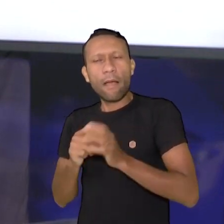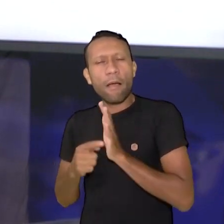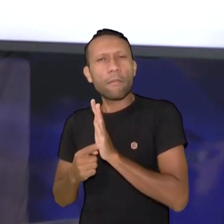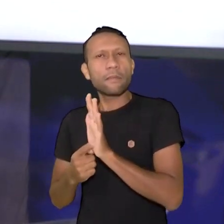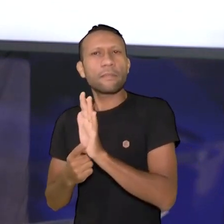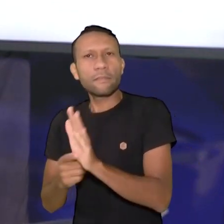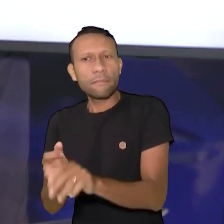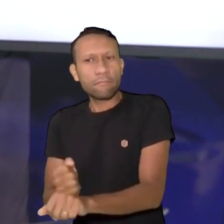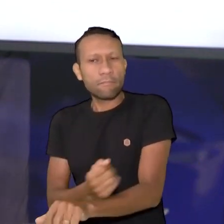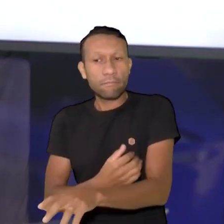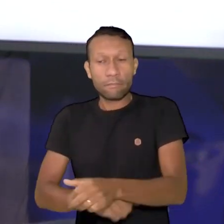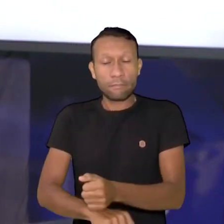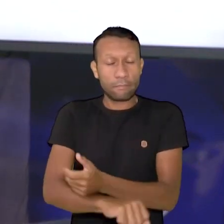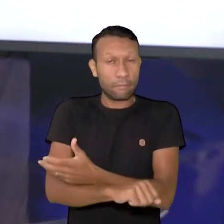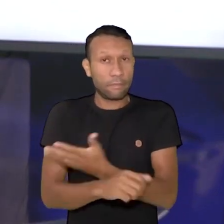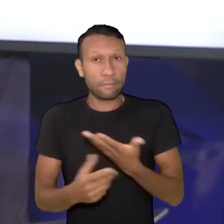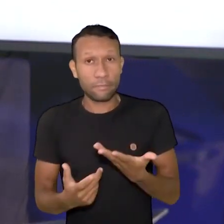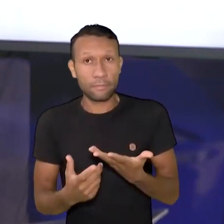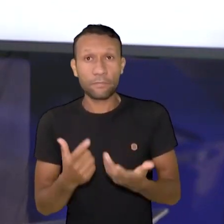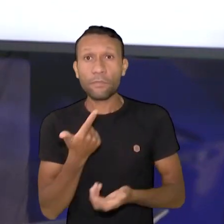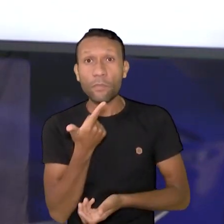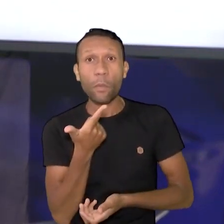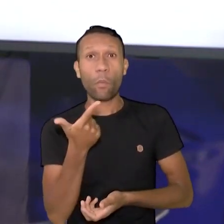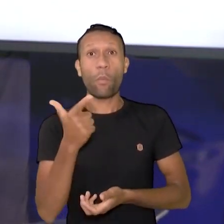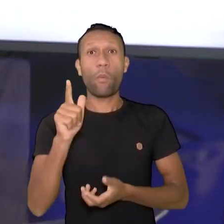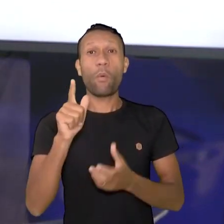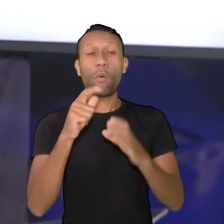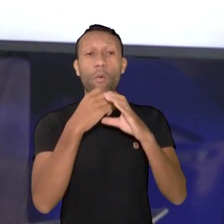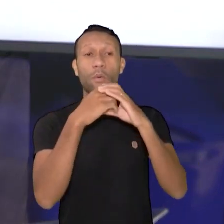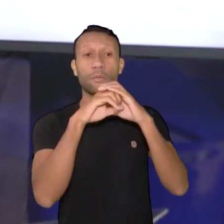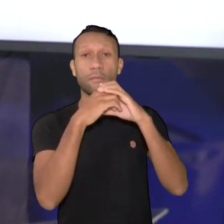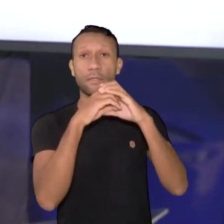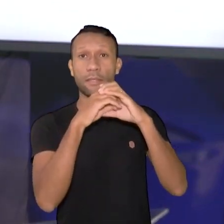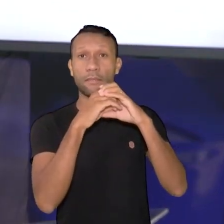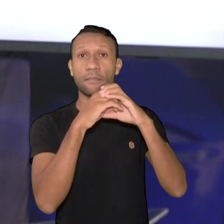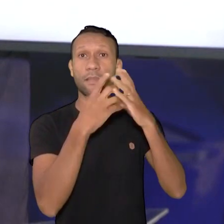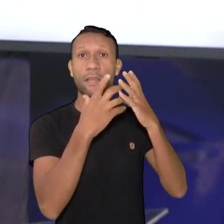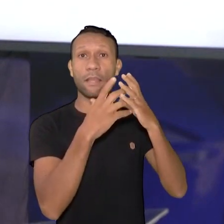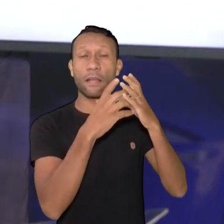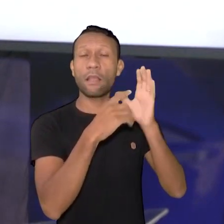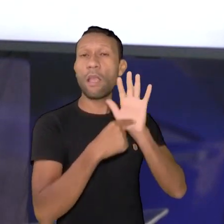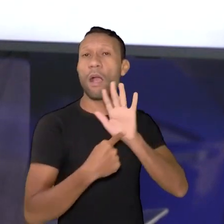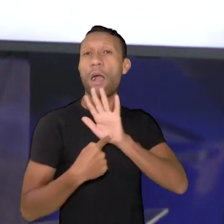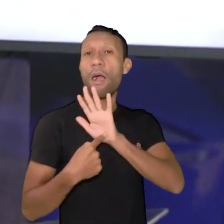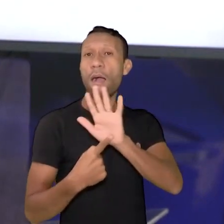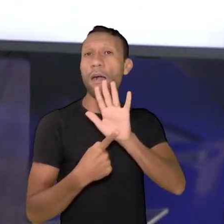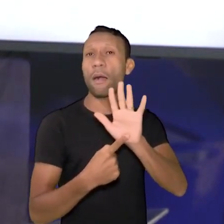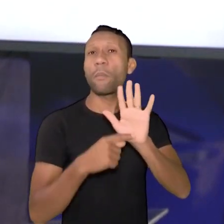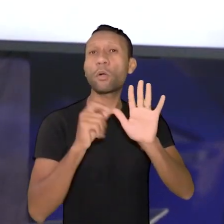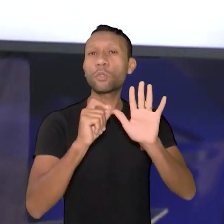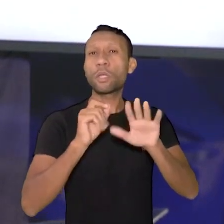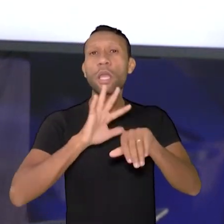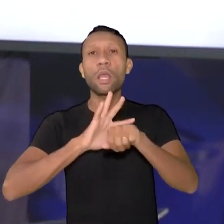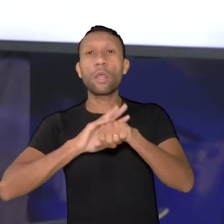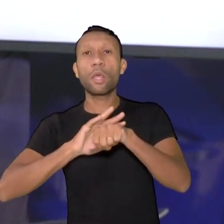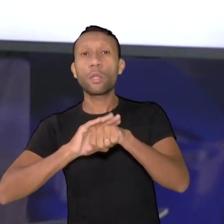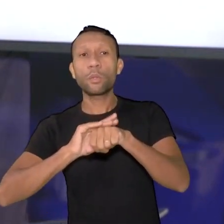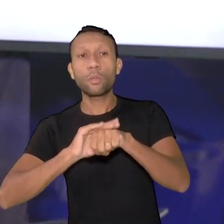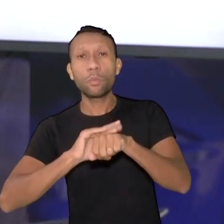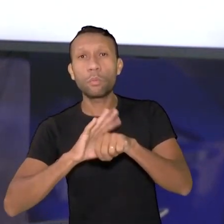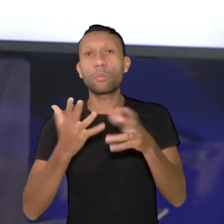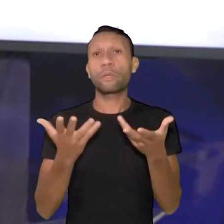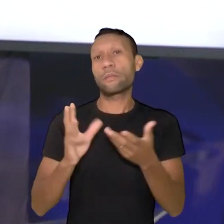célula dendrítica, é uma célula dentro das células nervosas que vão apresentar, por exemplo, doenças, algum problema